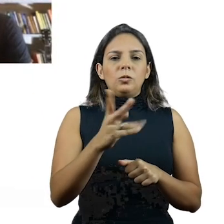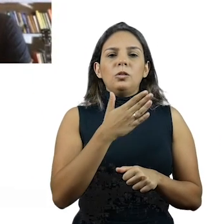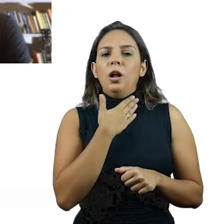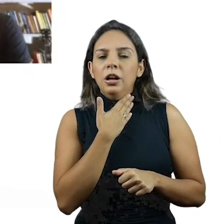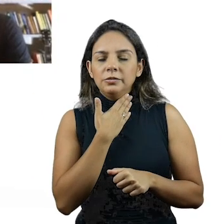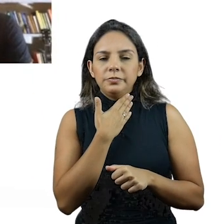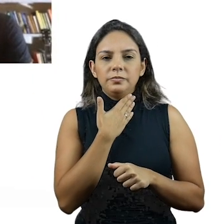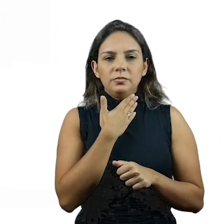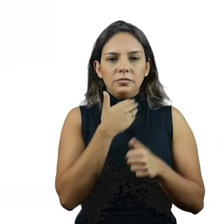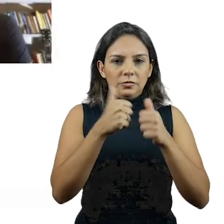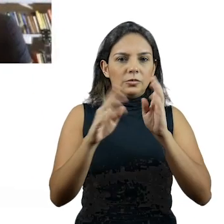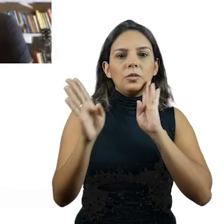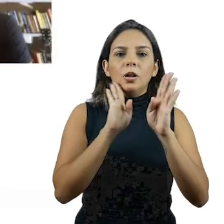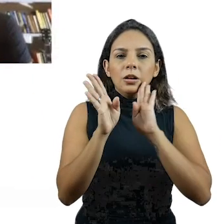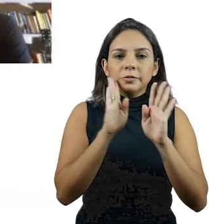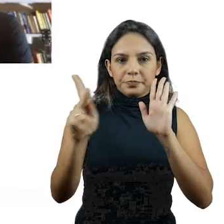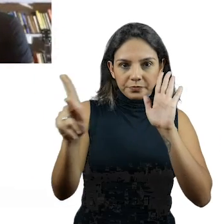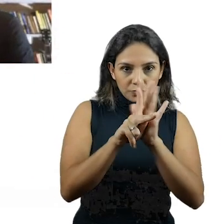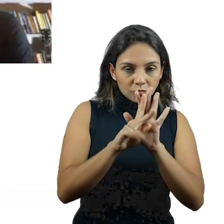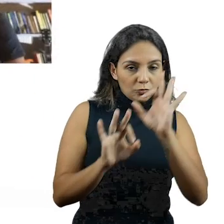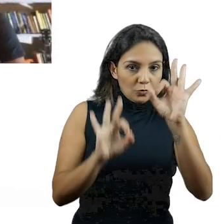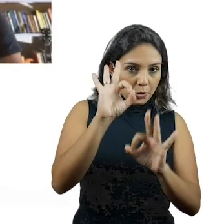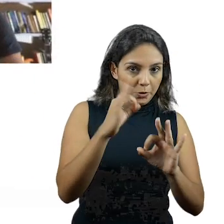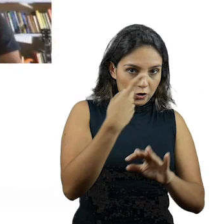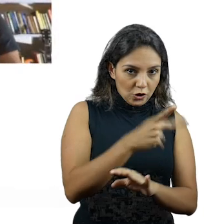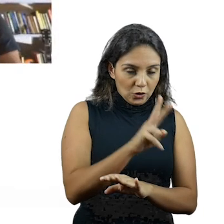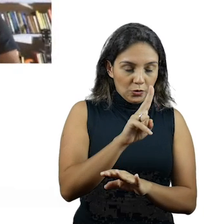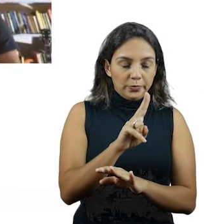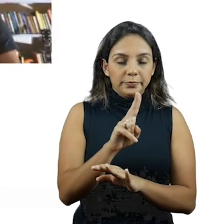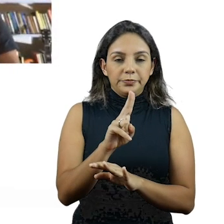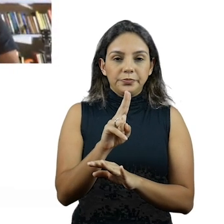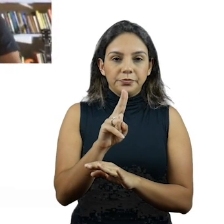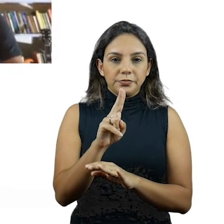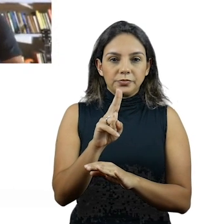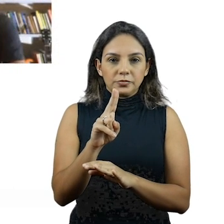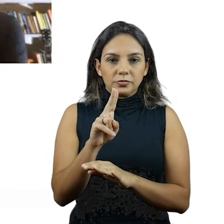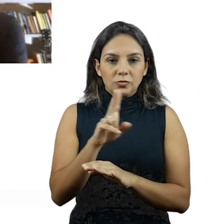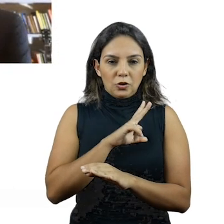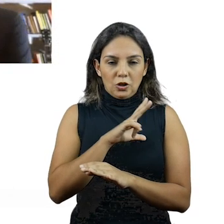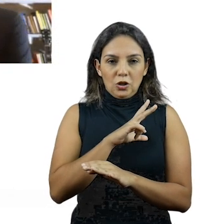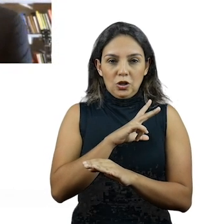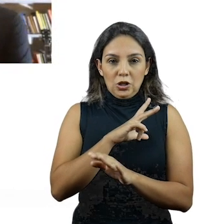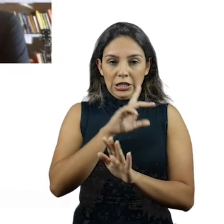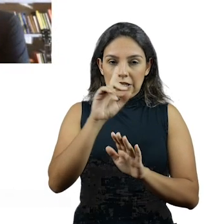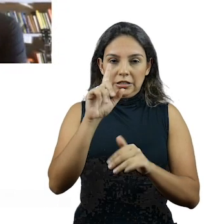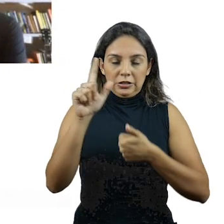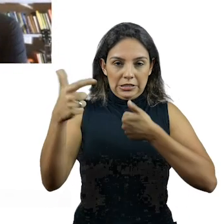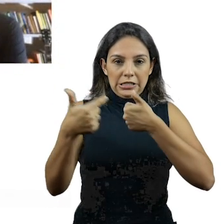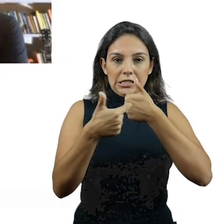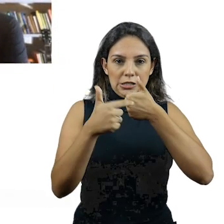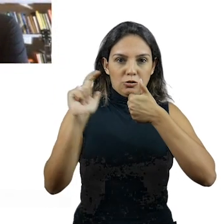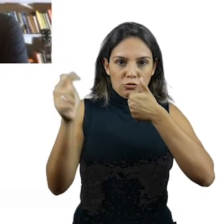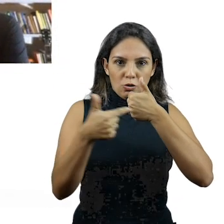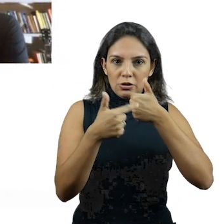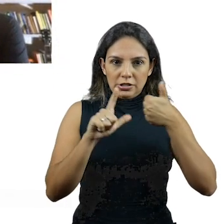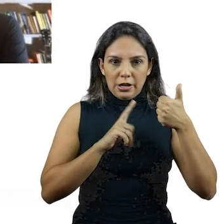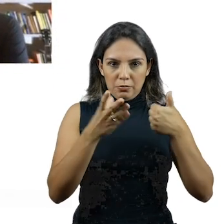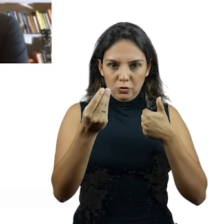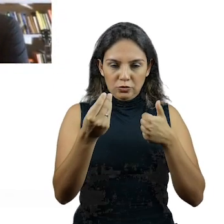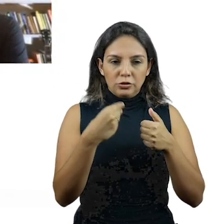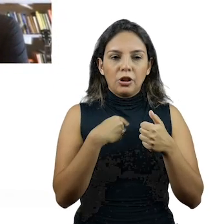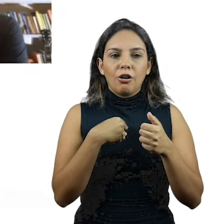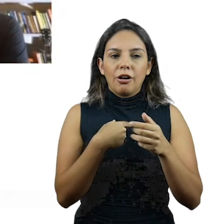além do Facebook do próprio projeto, que tem um número grande de seguidores. Eu estou investindo na